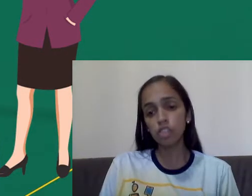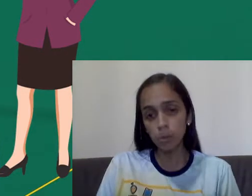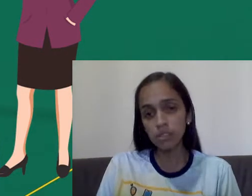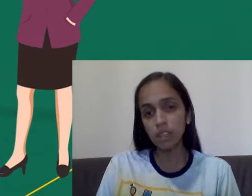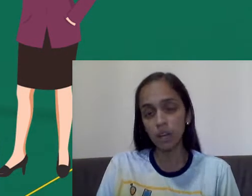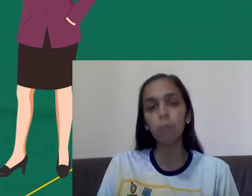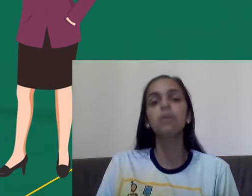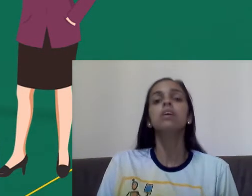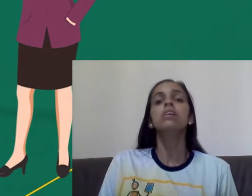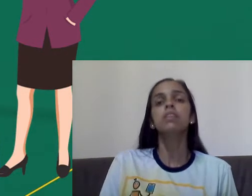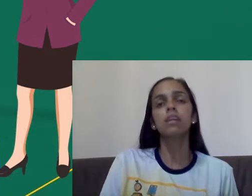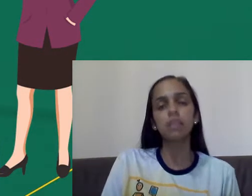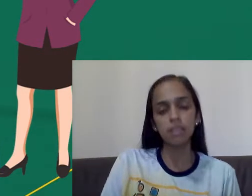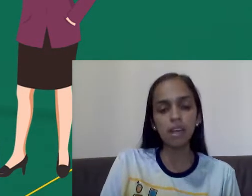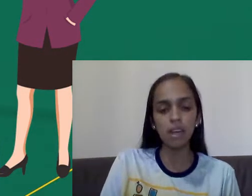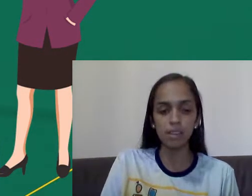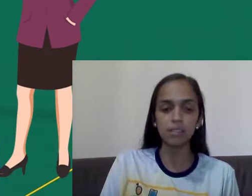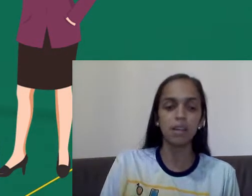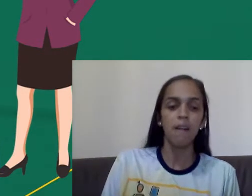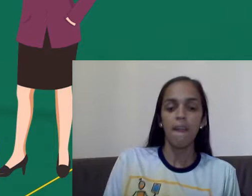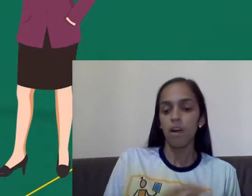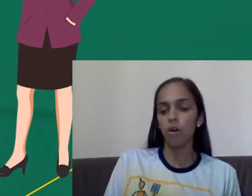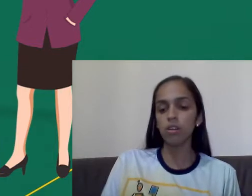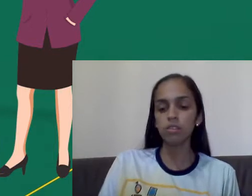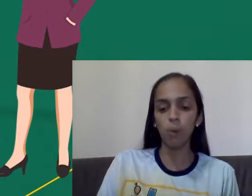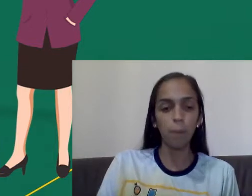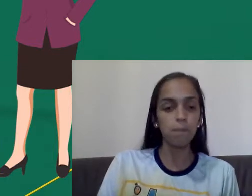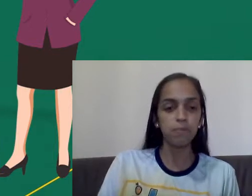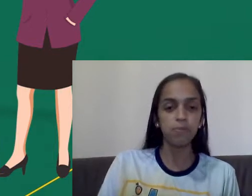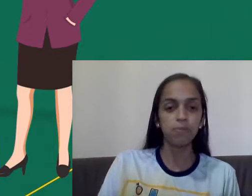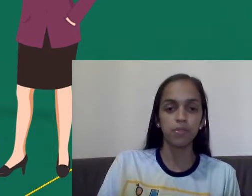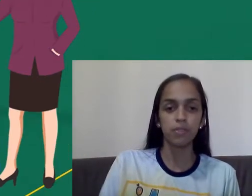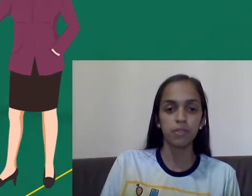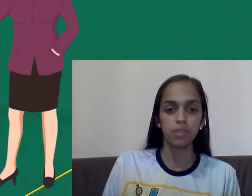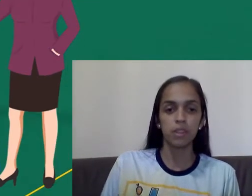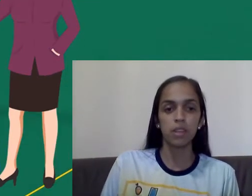má distribuição dessas riquezas. Olha só.